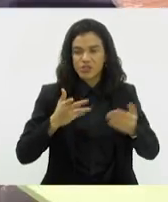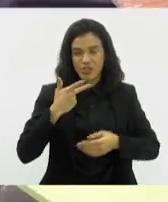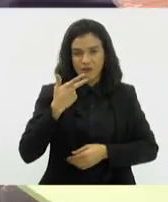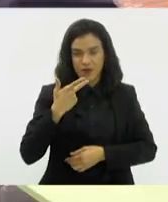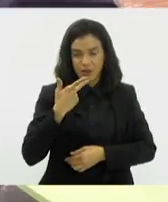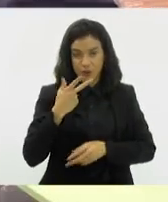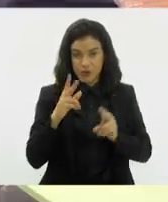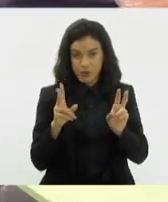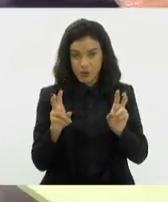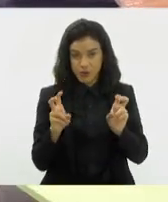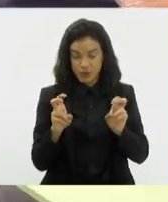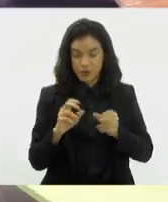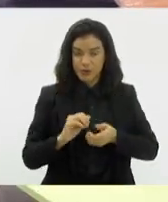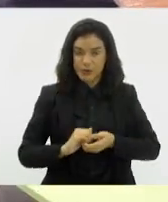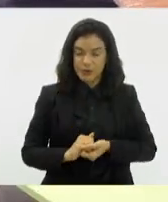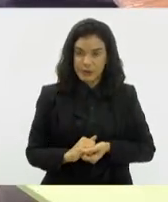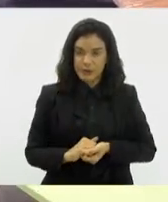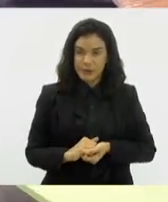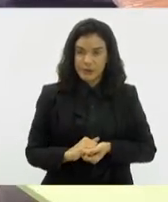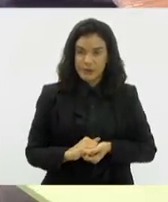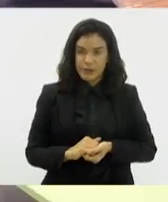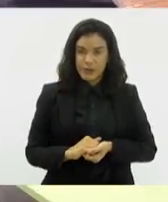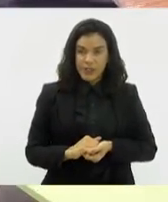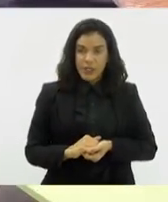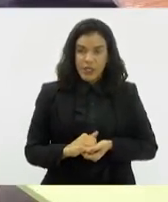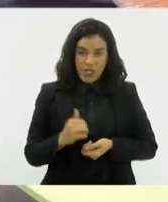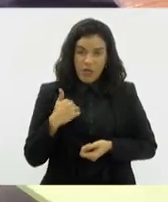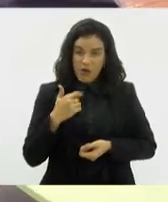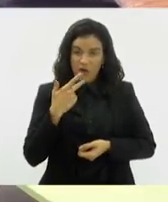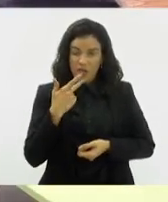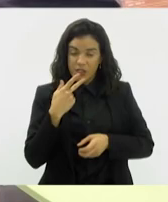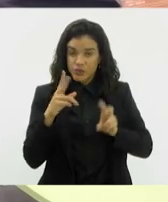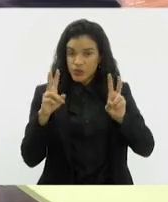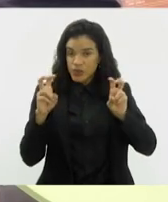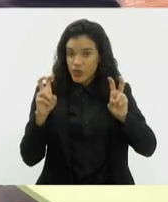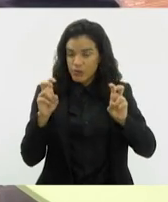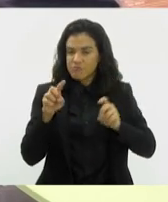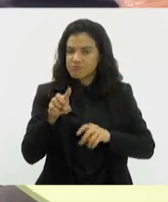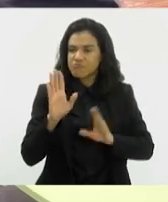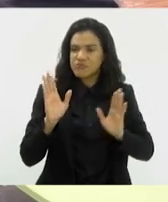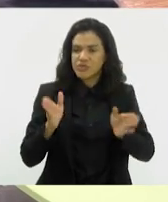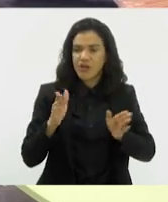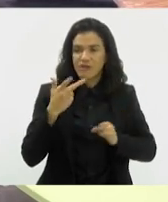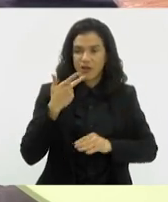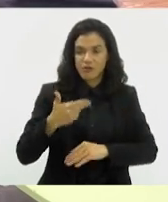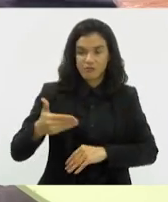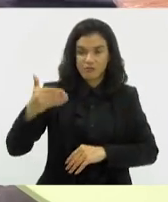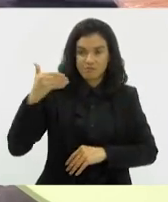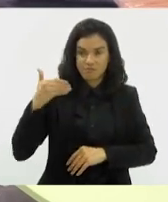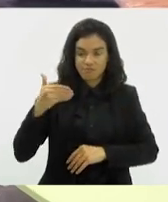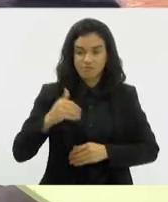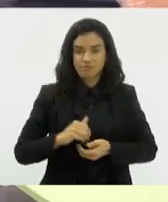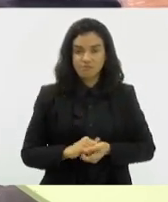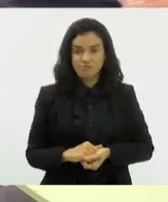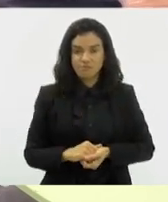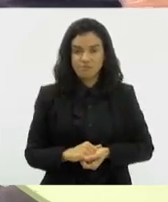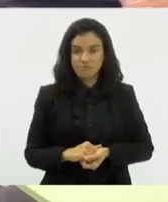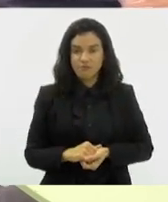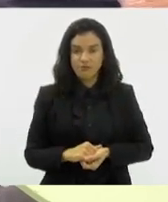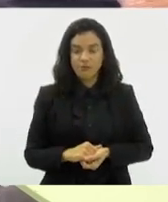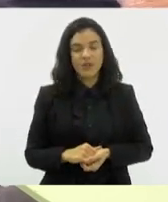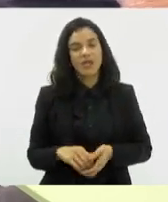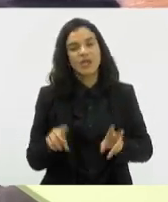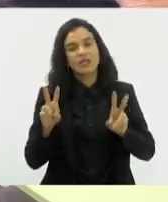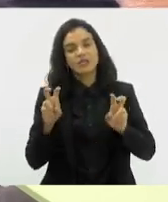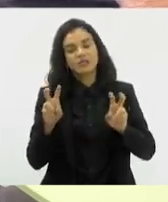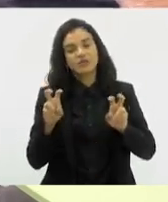pronunciou, deputado de Paula. O tema que eu vou levantar, Vossa Excelência já se pronunciou no passado, até mais de uma vez. É sobre